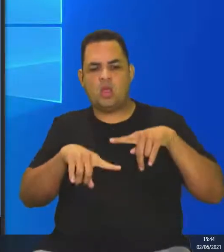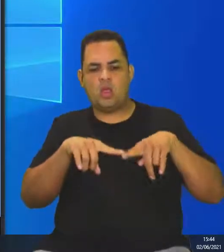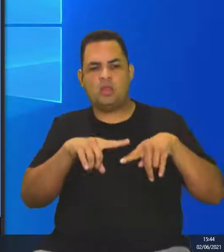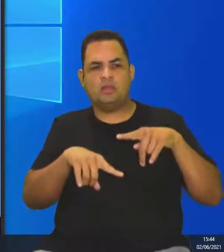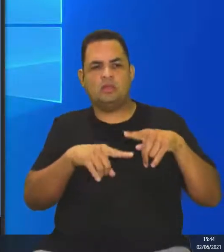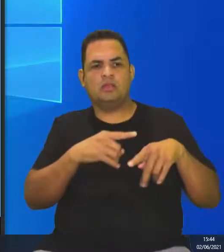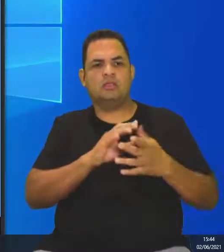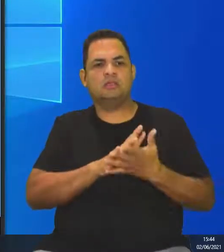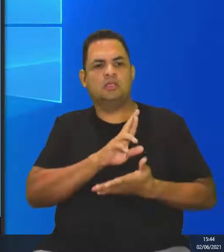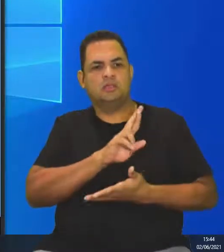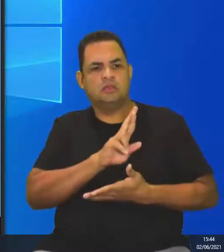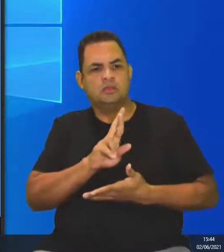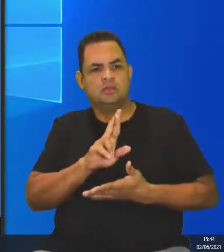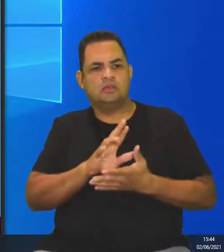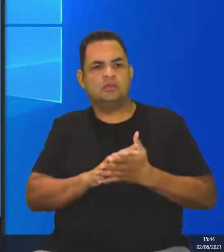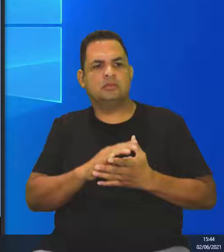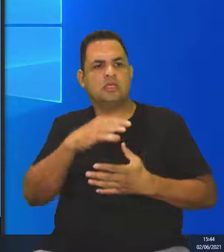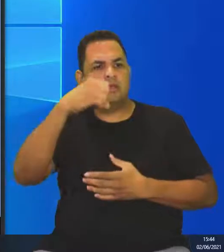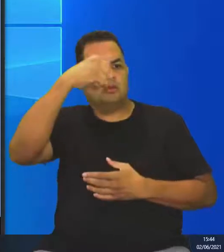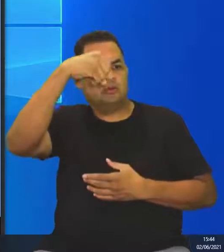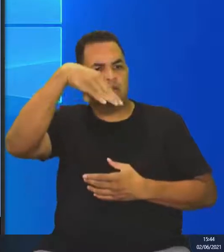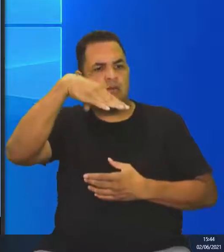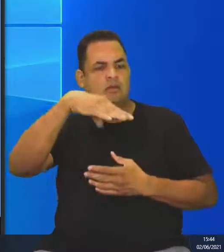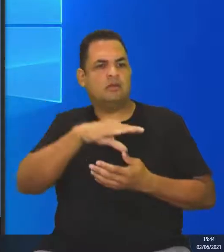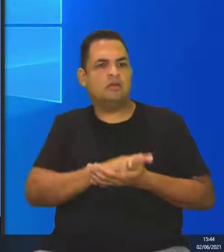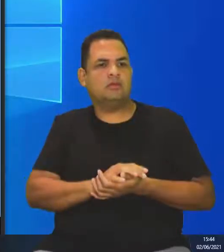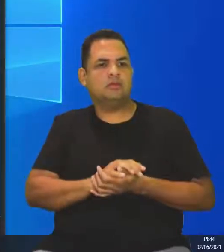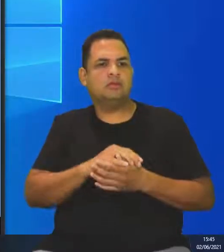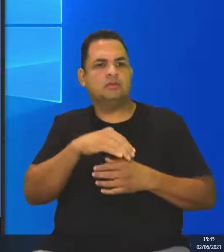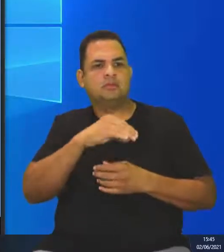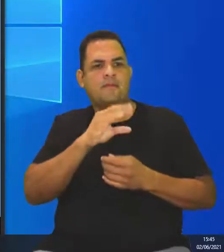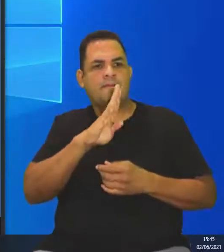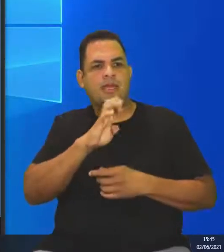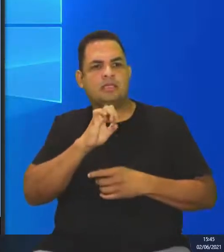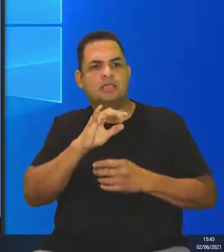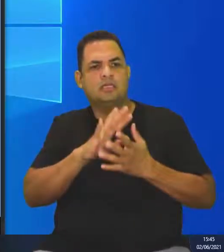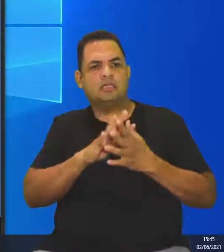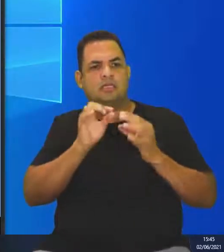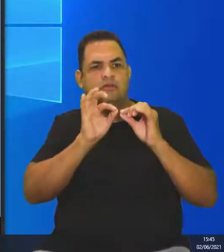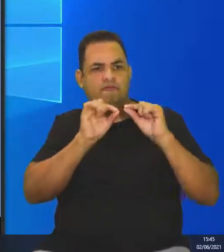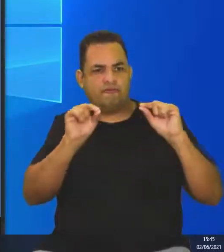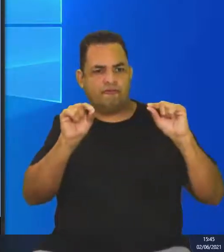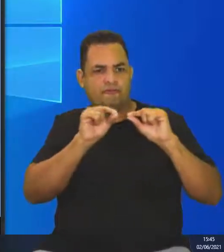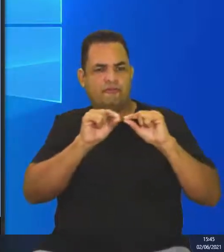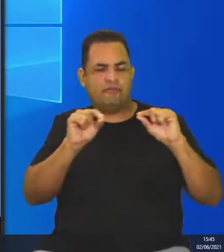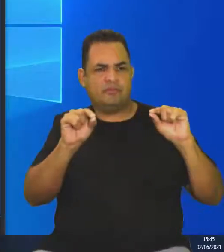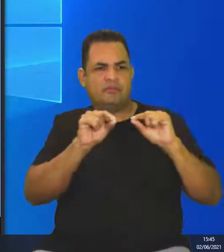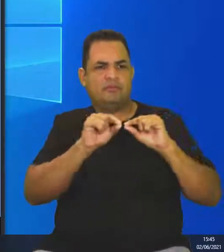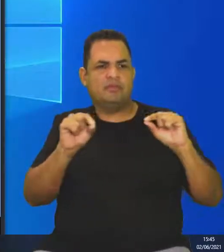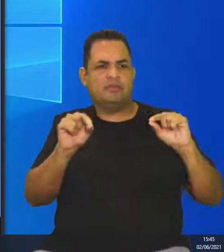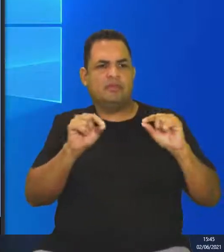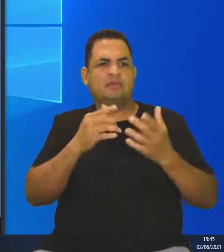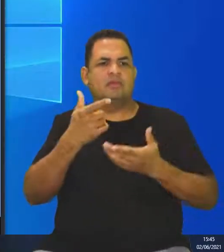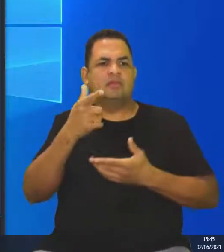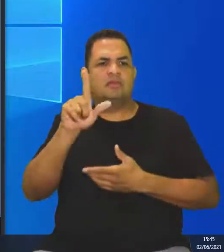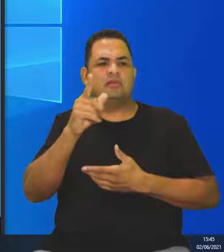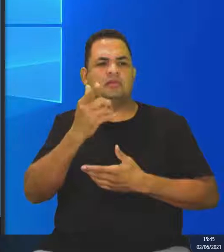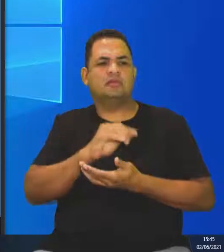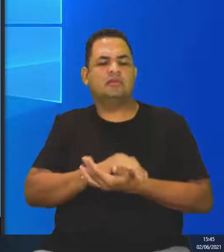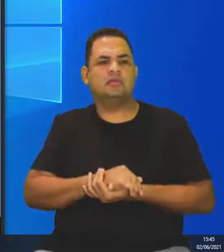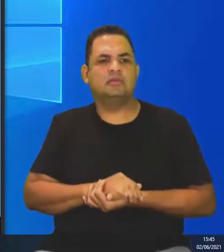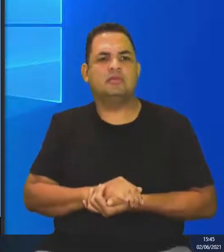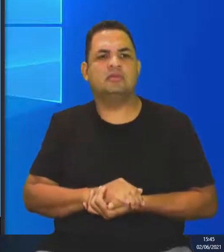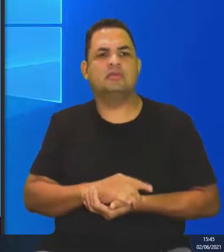tenho resistor, eu tenho lâmpada, eu tenho bateria, eu tenho fio. E para cá, eu tenho várias outras coisas aqui, ó. Tem